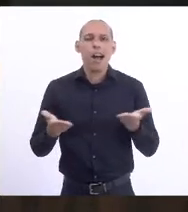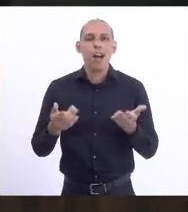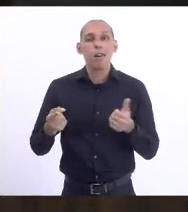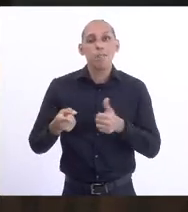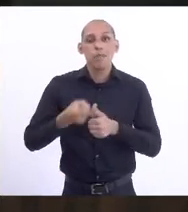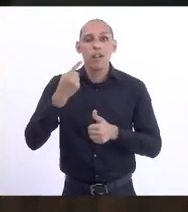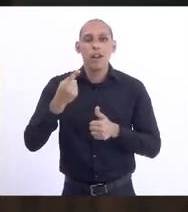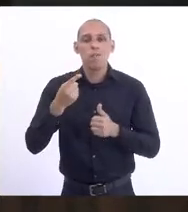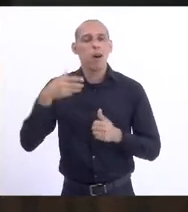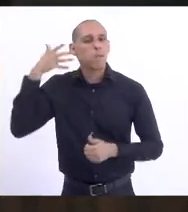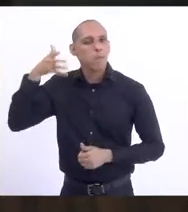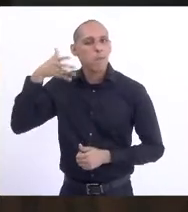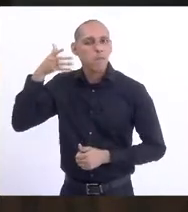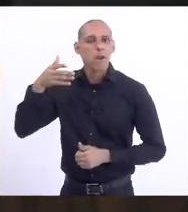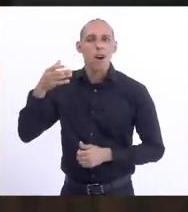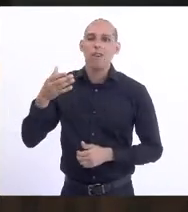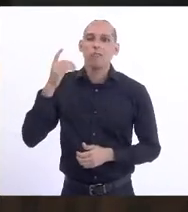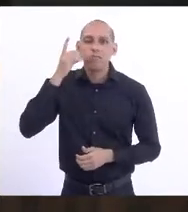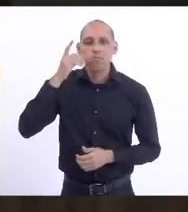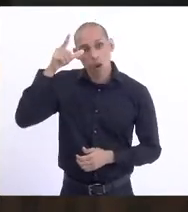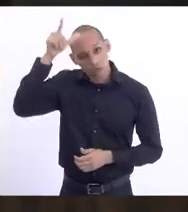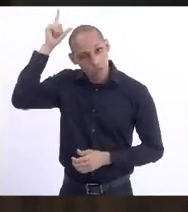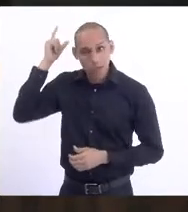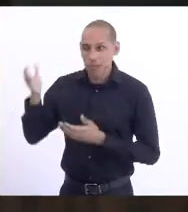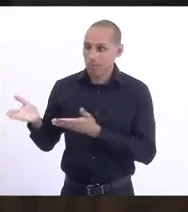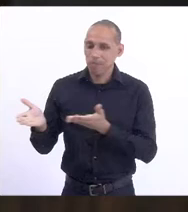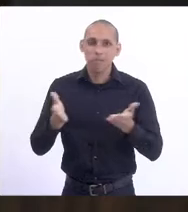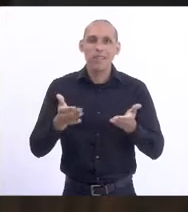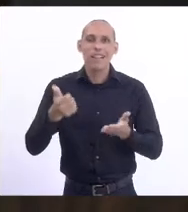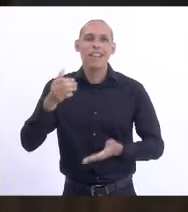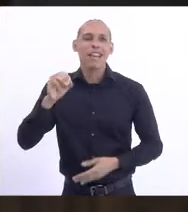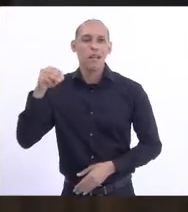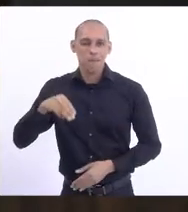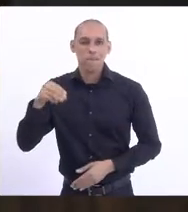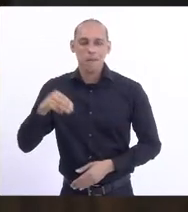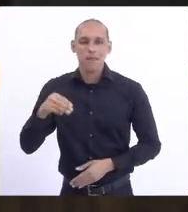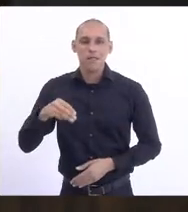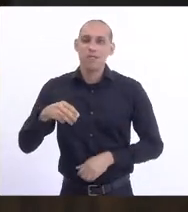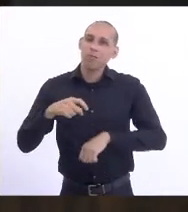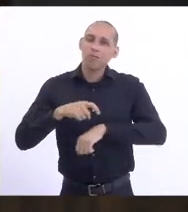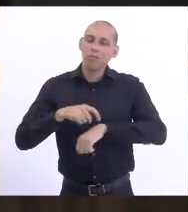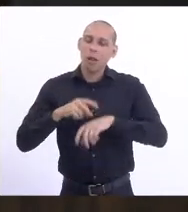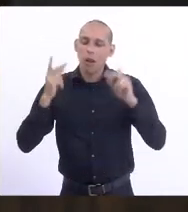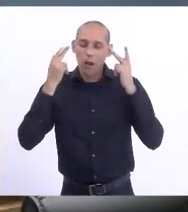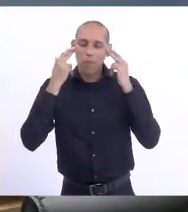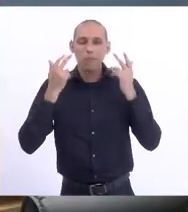é o nobre deputado Luiz Paulo. Vossa Excelência dispõe de 10 minutos no tempo regimental.